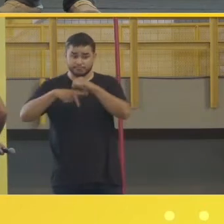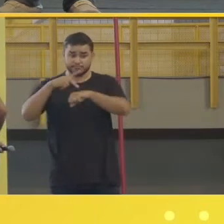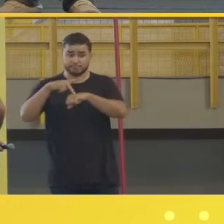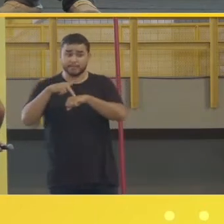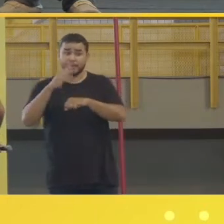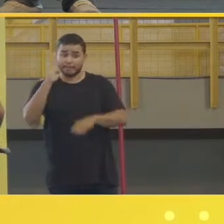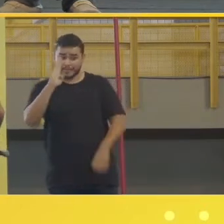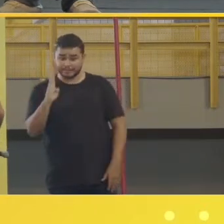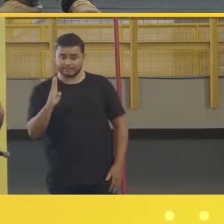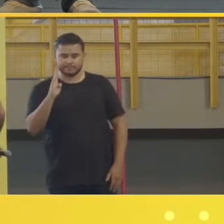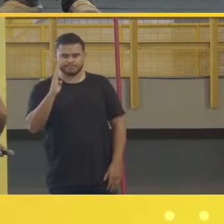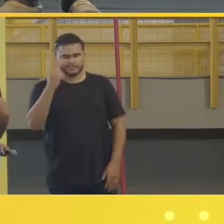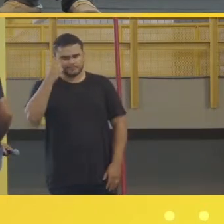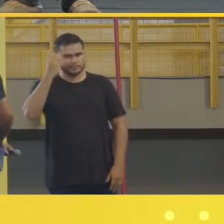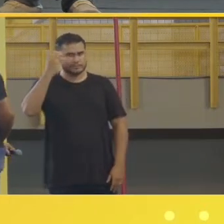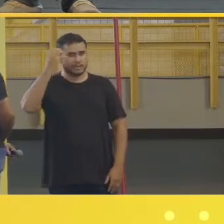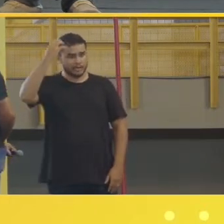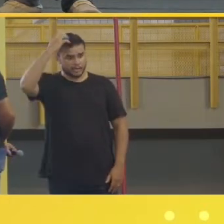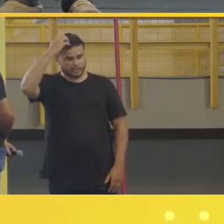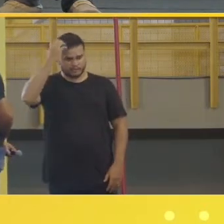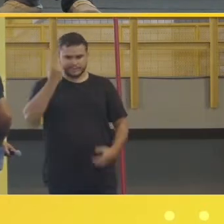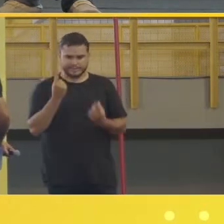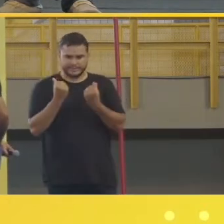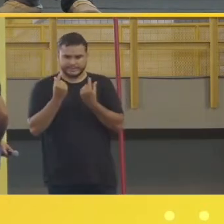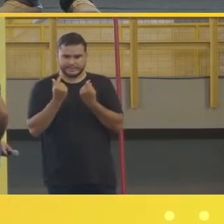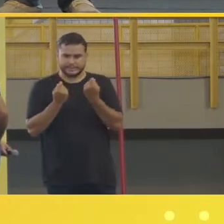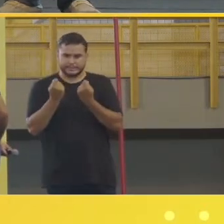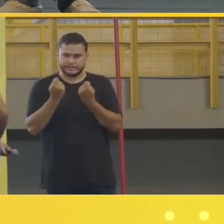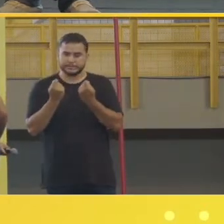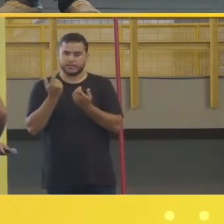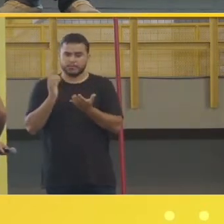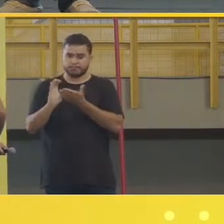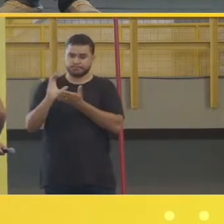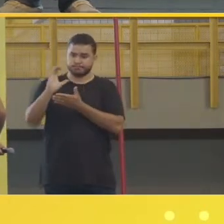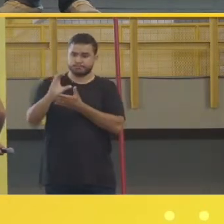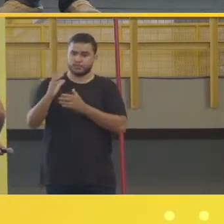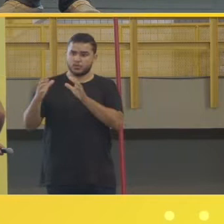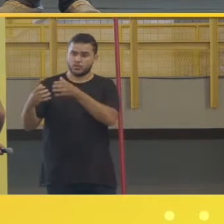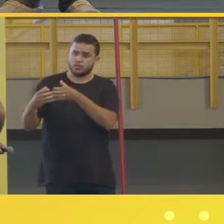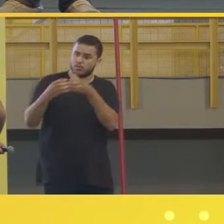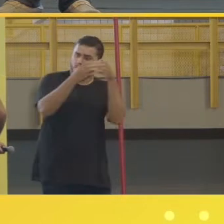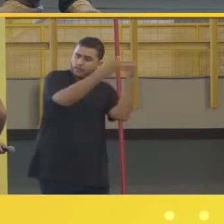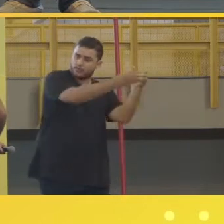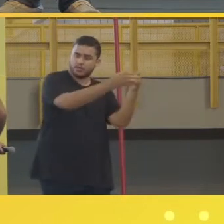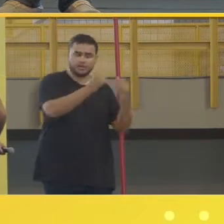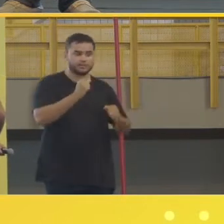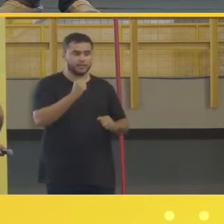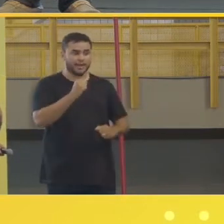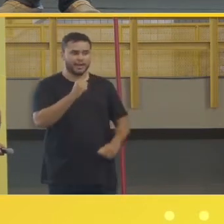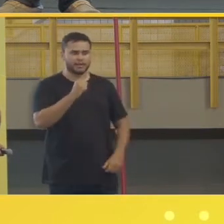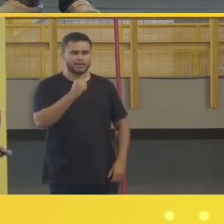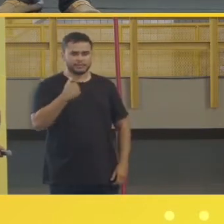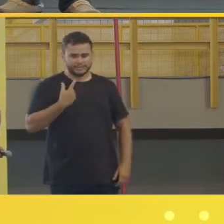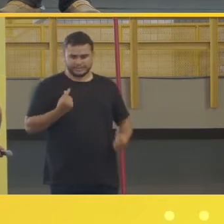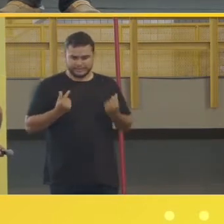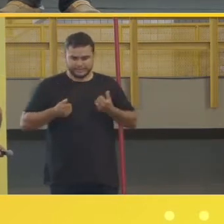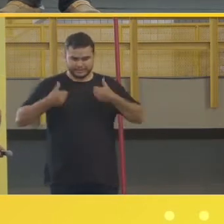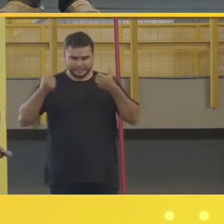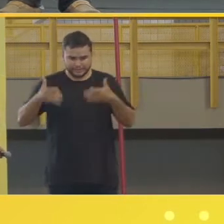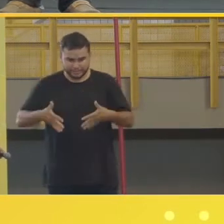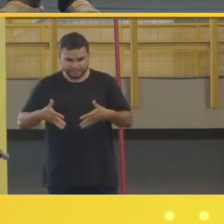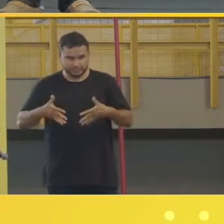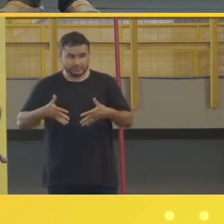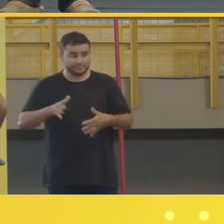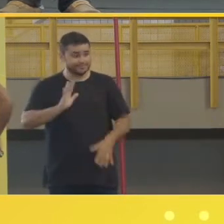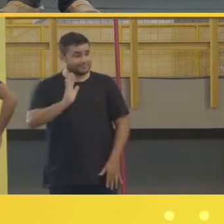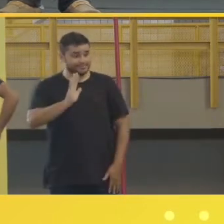Toma aí, para criar uma faculdade. Tu acha que era o rei que ia tirar? Então isso veio de quem? Do povo. Através do pagamento